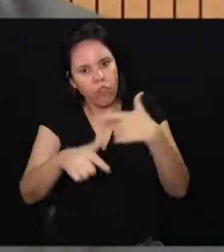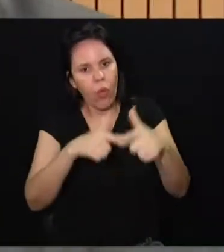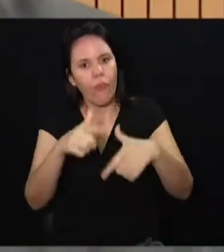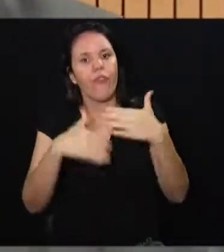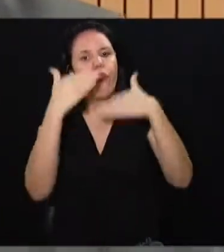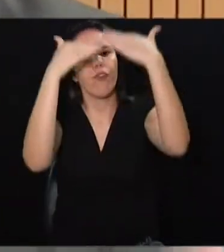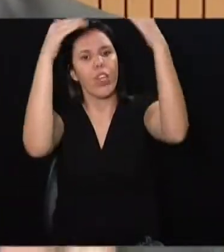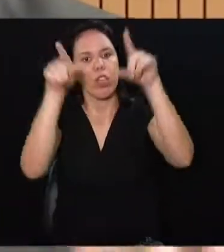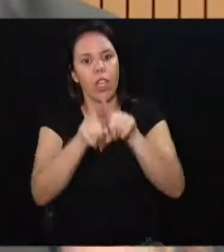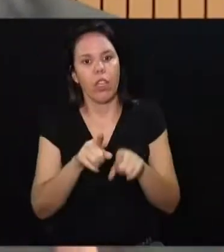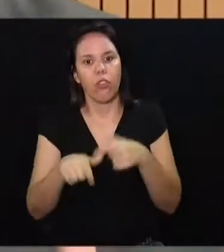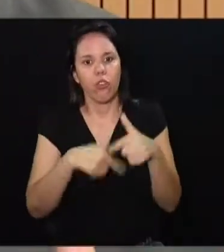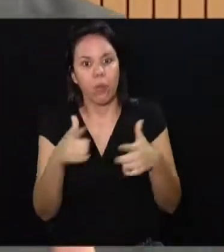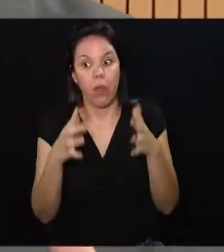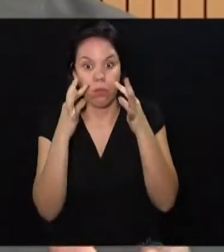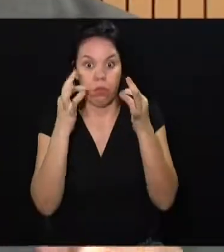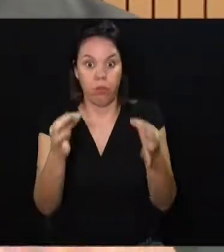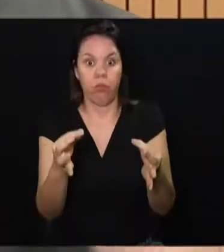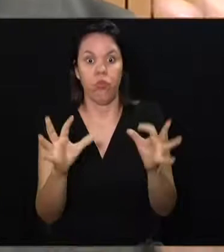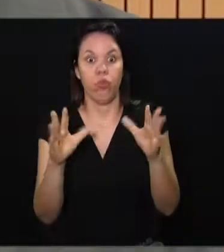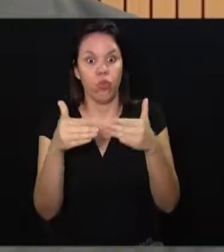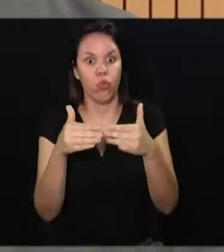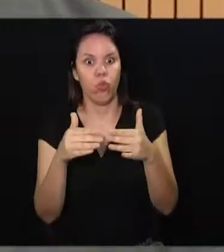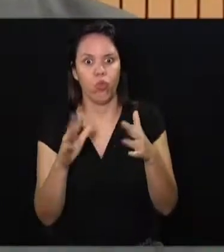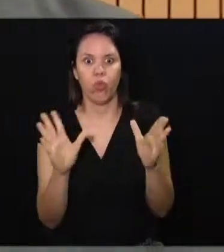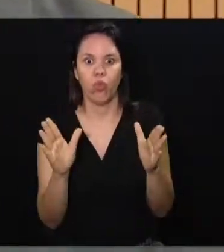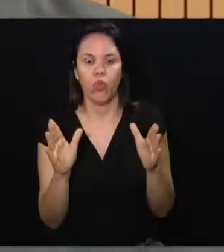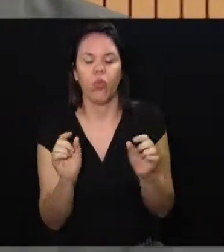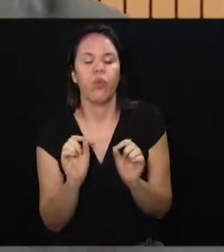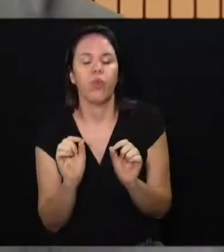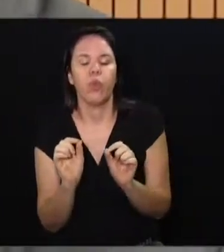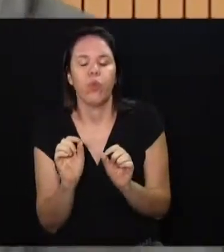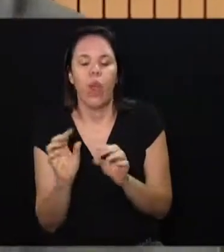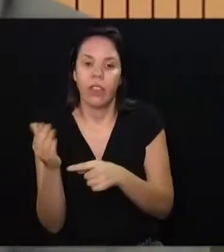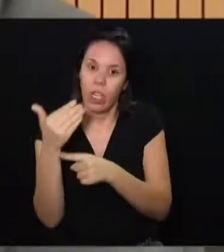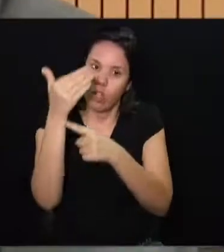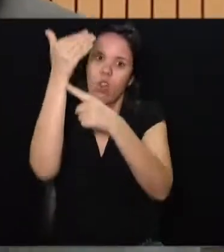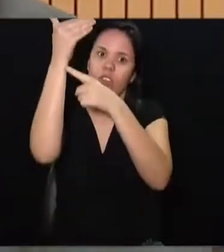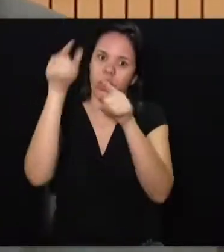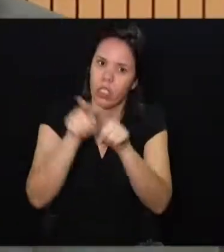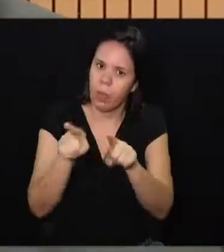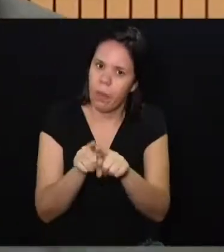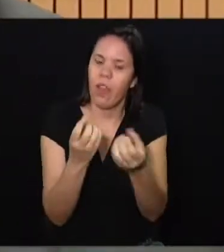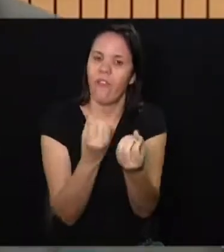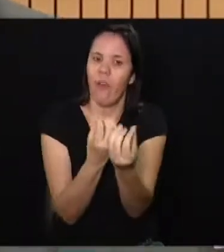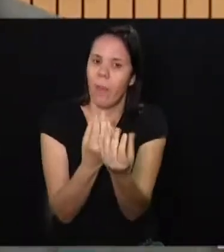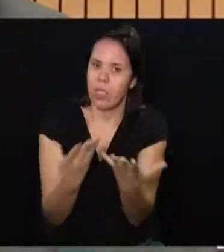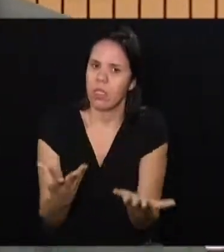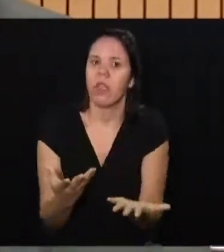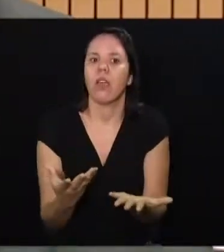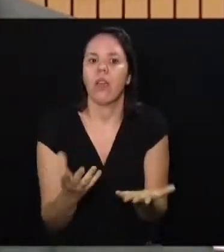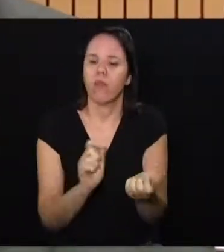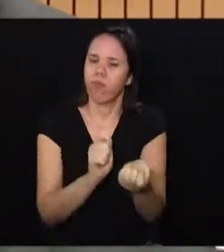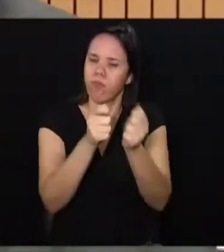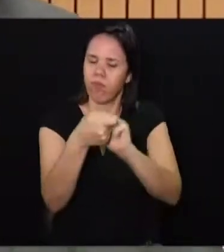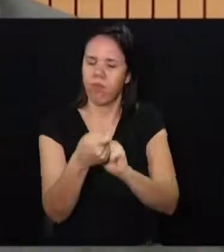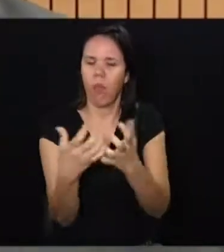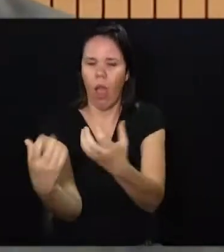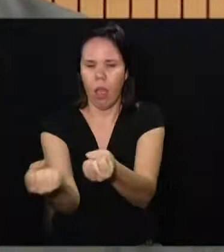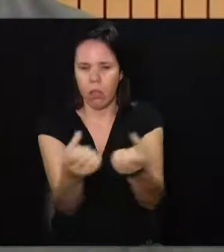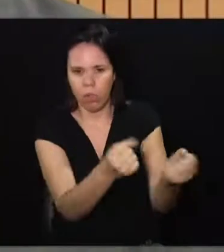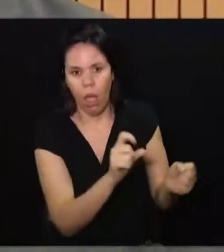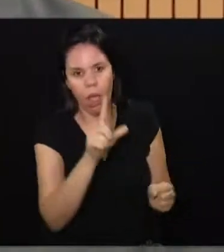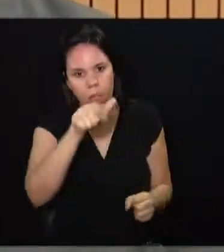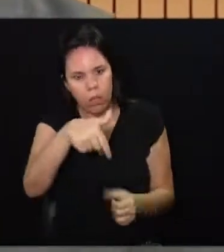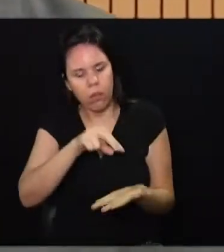E ela tem que estar literalmente antenada, né? Ela tem que estar realmente voltada a essas tecnologias, a essas informações, para que ela possa se adaptar. Chamamos isso